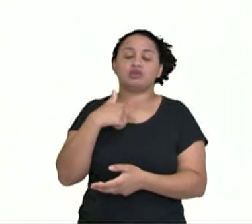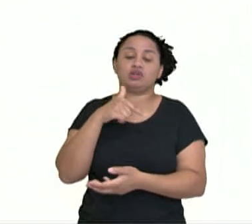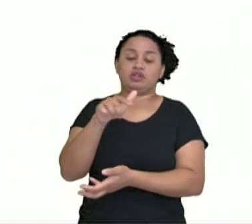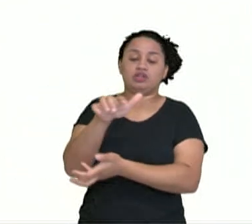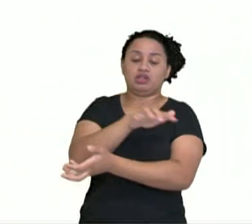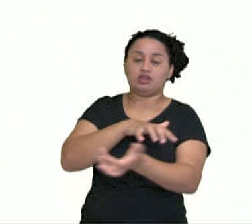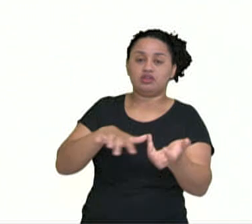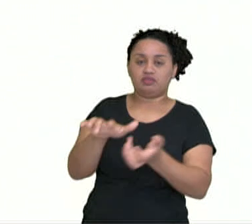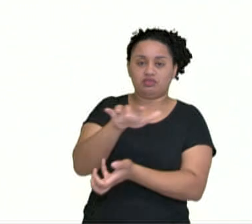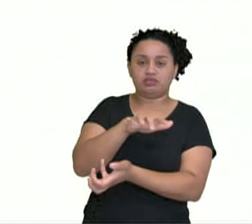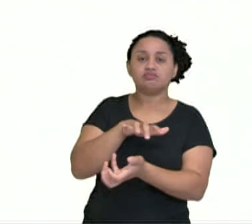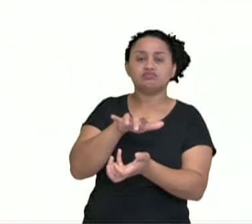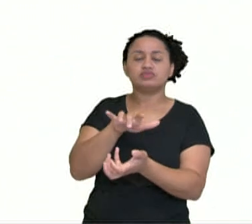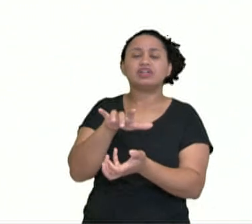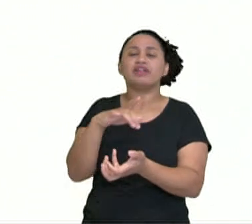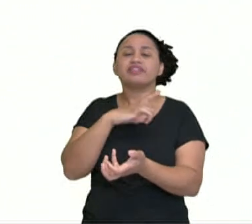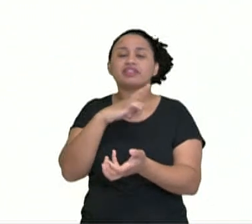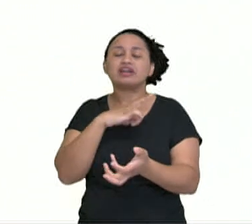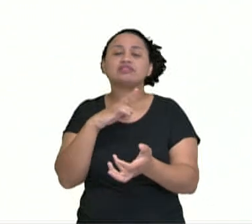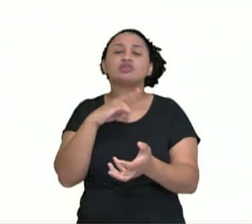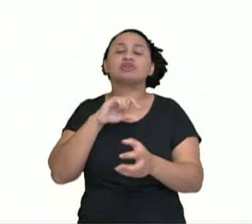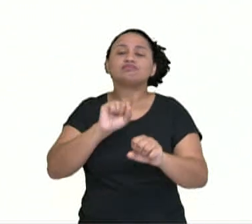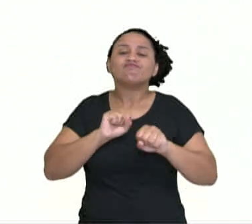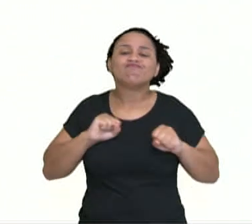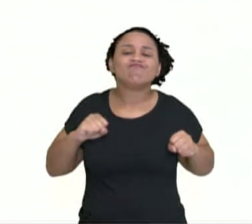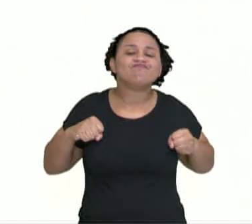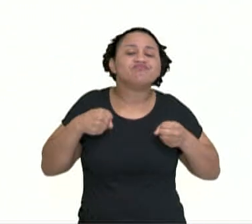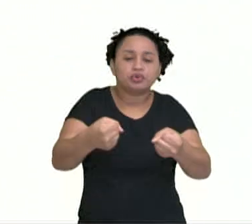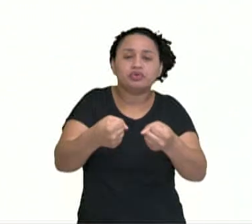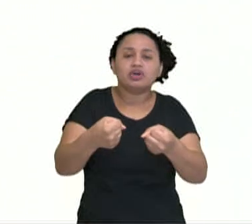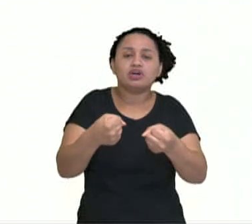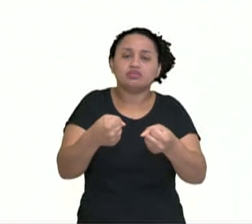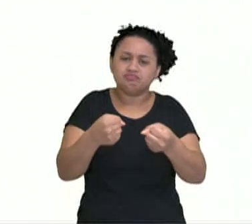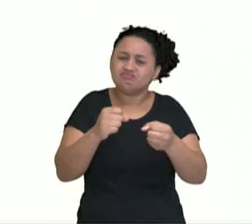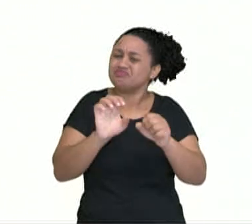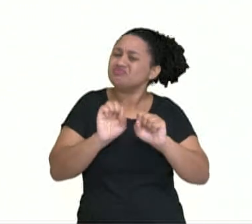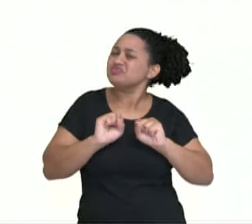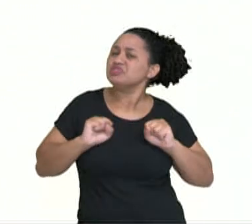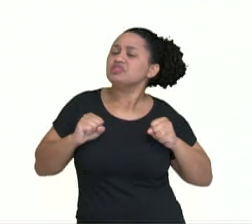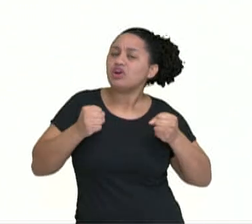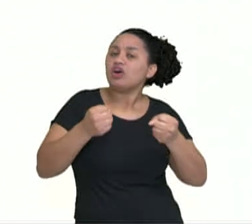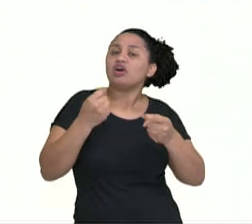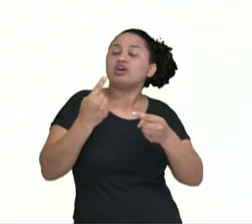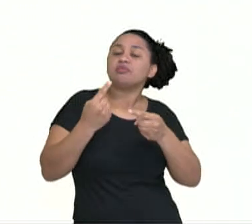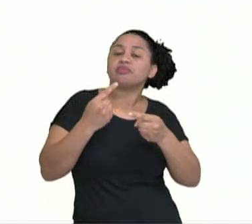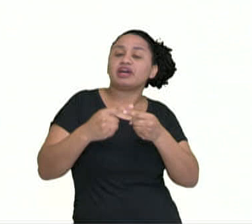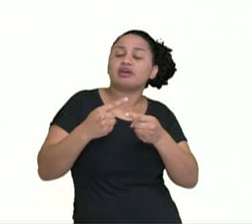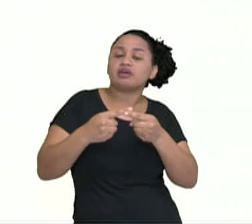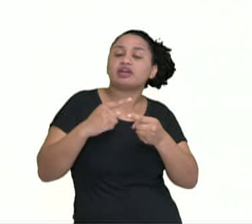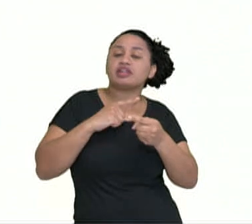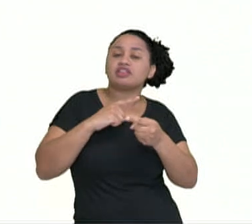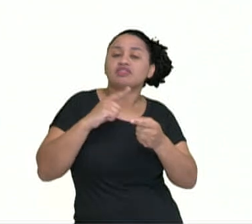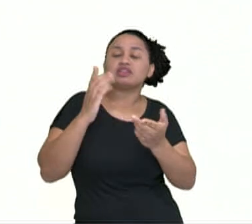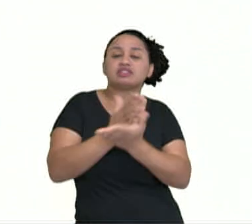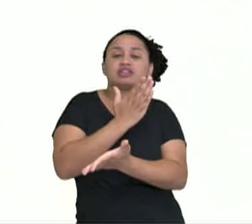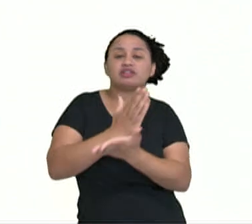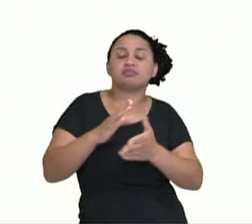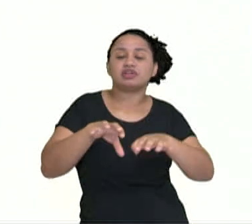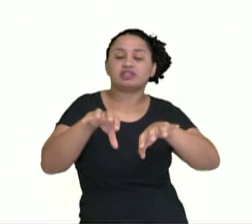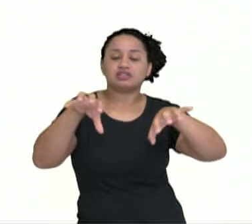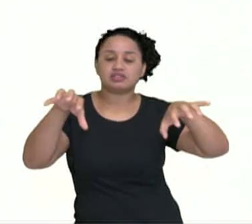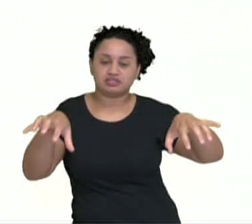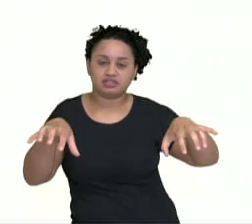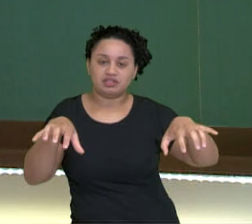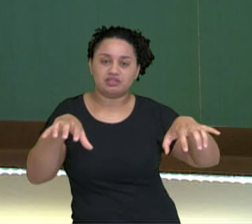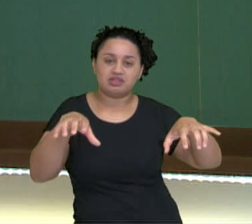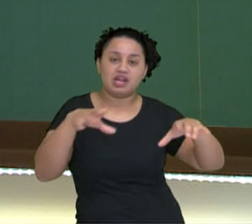Gloriosa houve uma defesa árdua, né, pela separação entre a Igreja e o Estado, ou